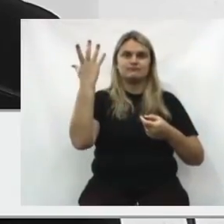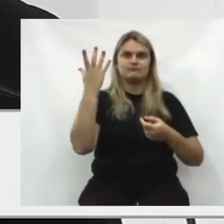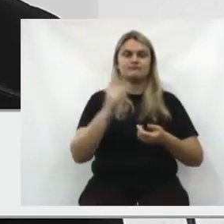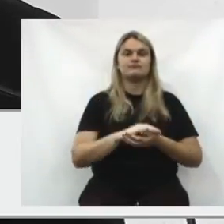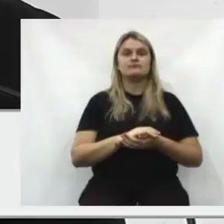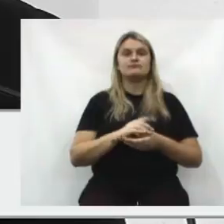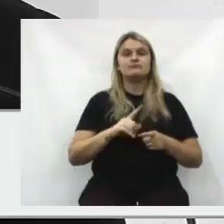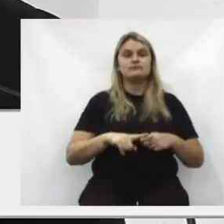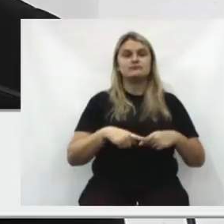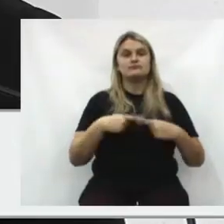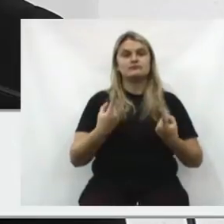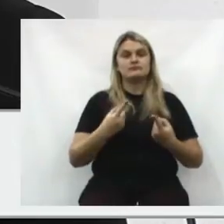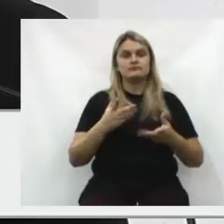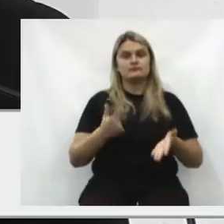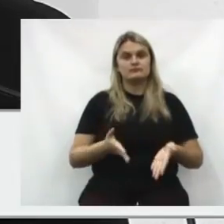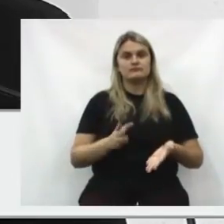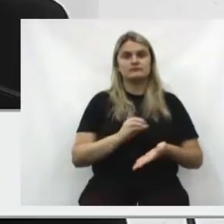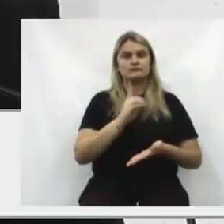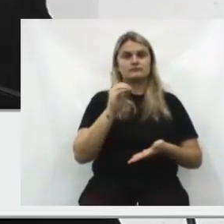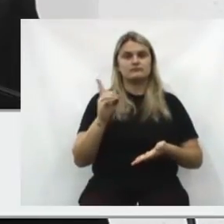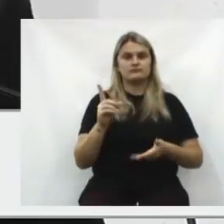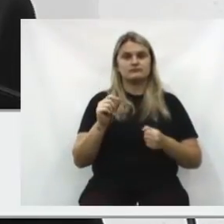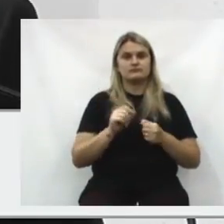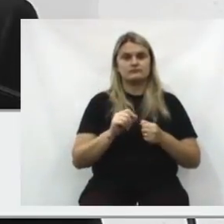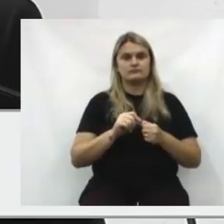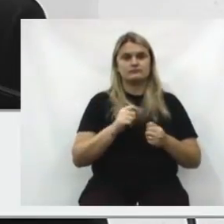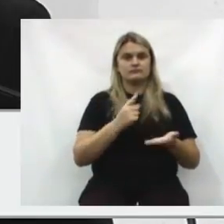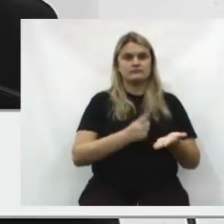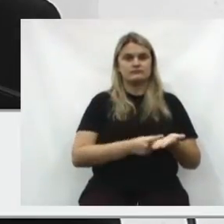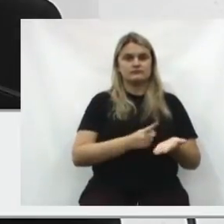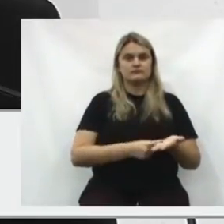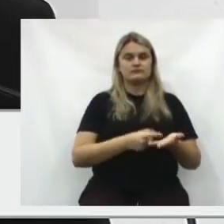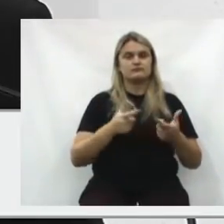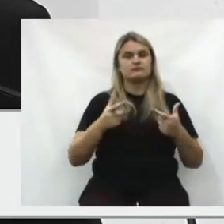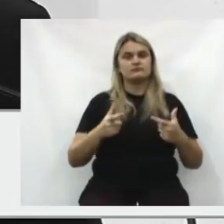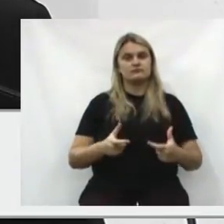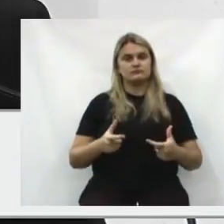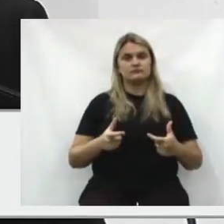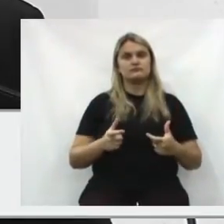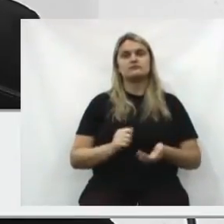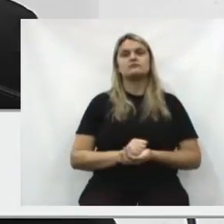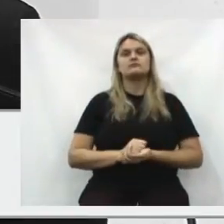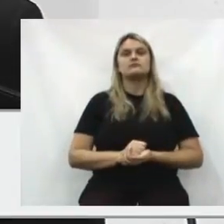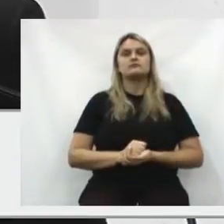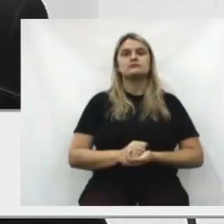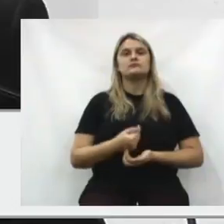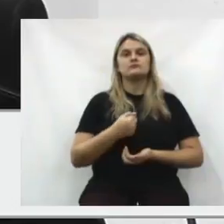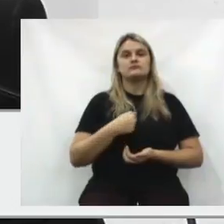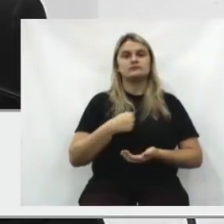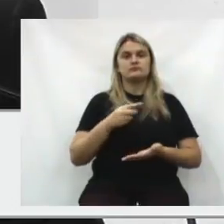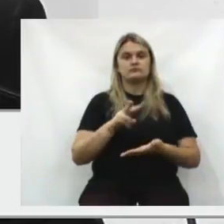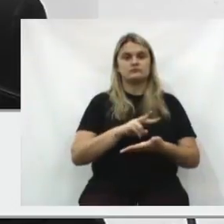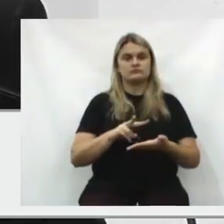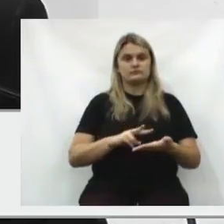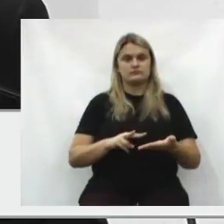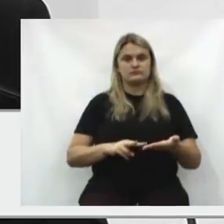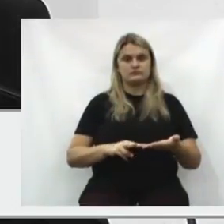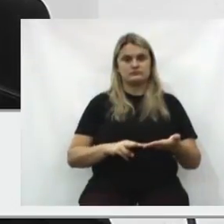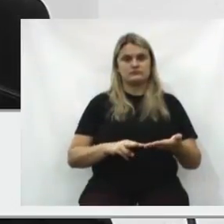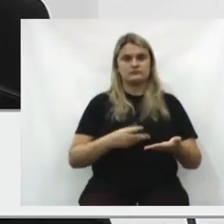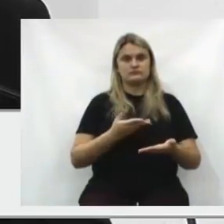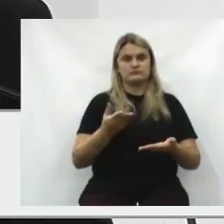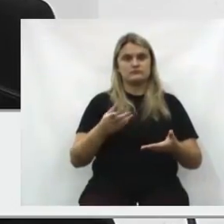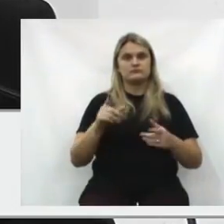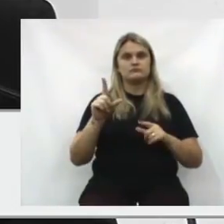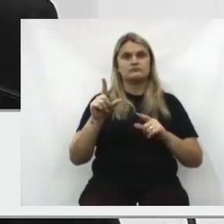não iria ocorrer. Mas, na data de hoje, então, nós fizemos um acordo aonde eu vou